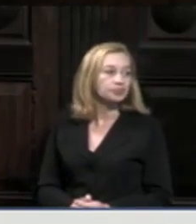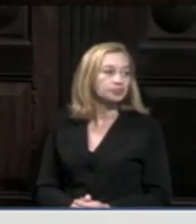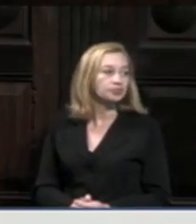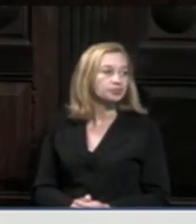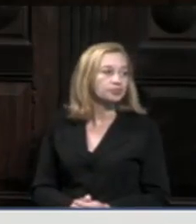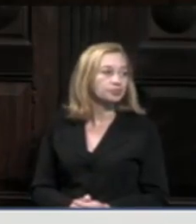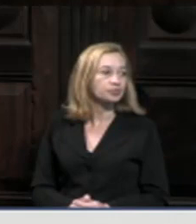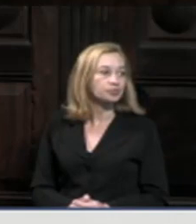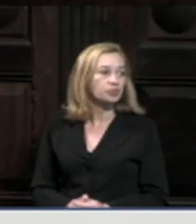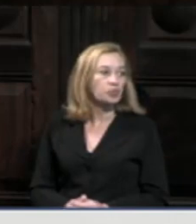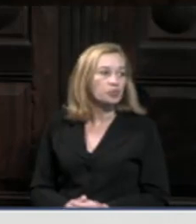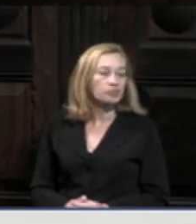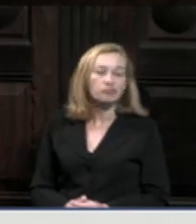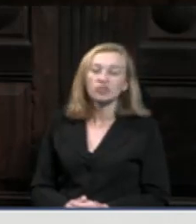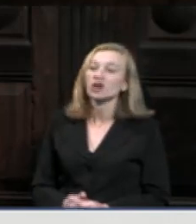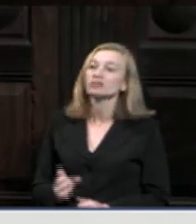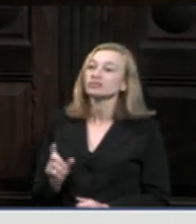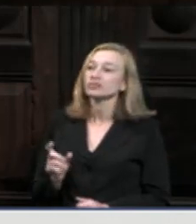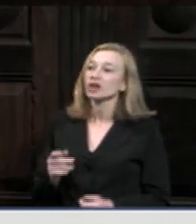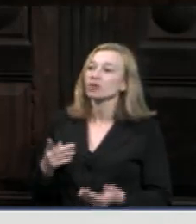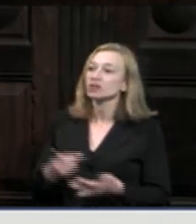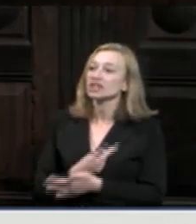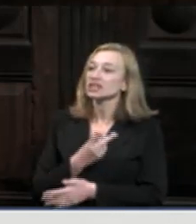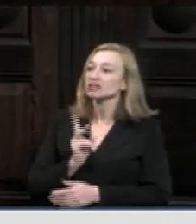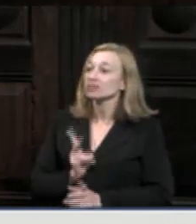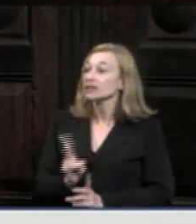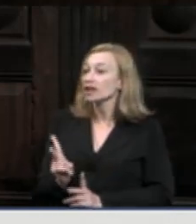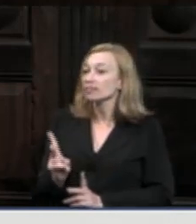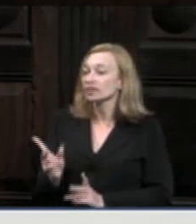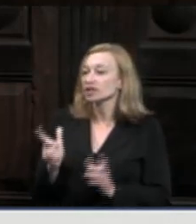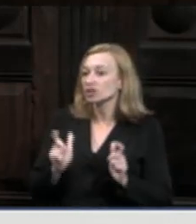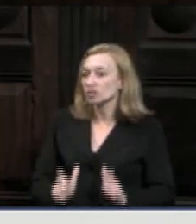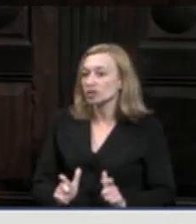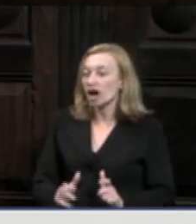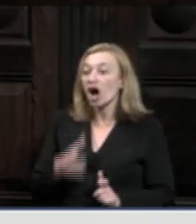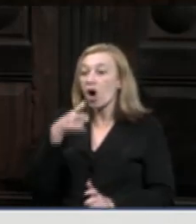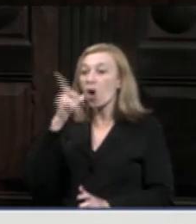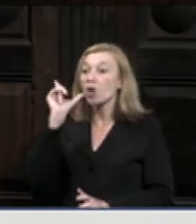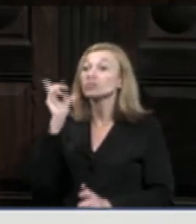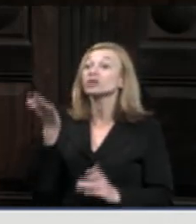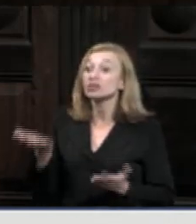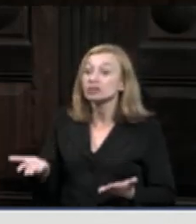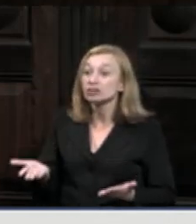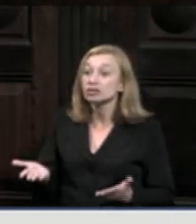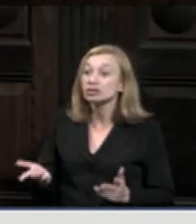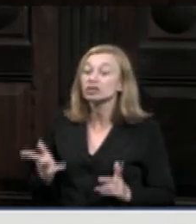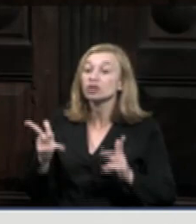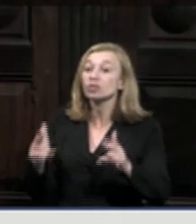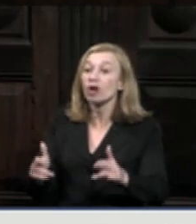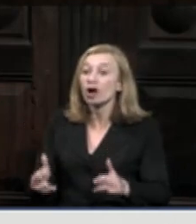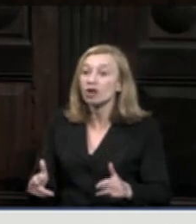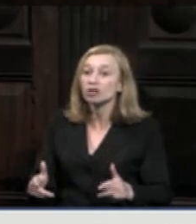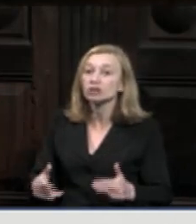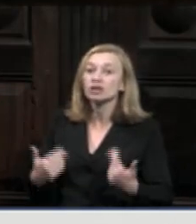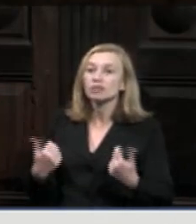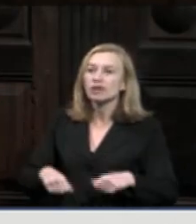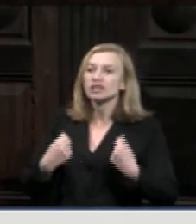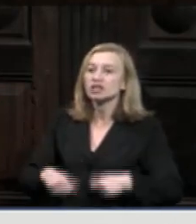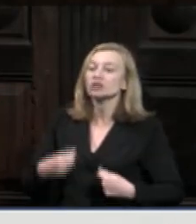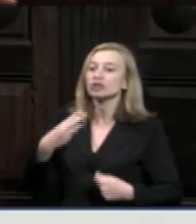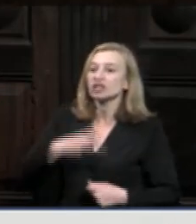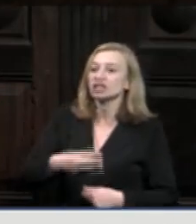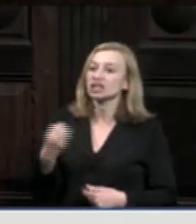que isto acontece tem se dado. Ontem mesmo, para conseguir 33 votos